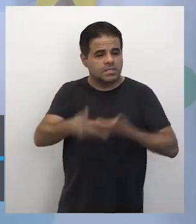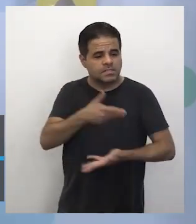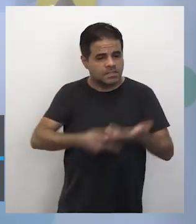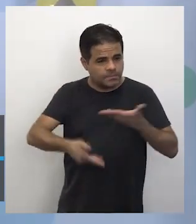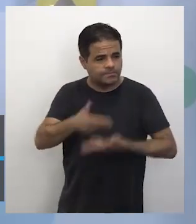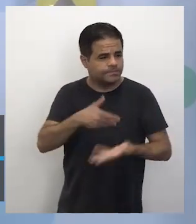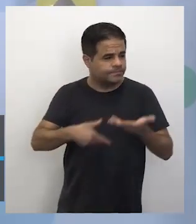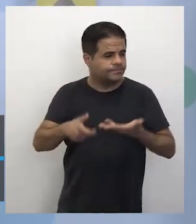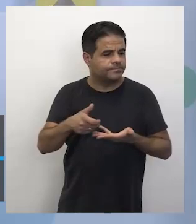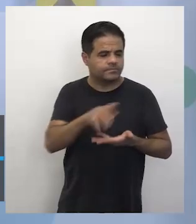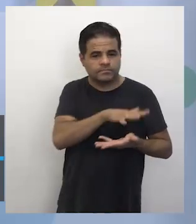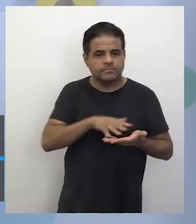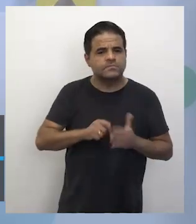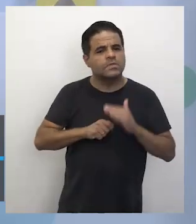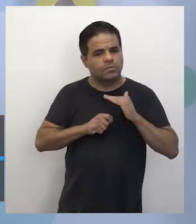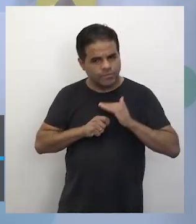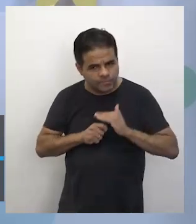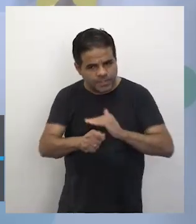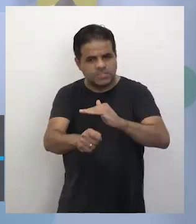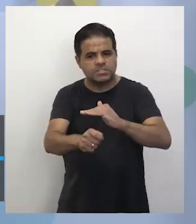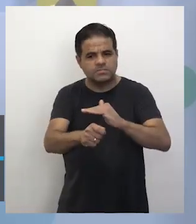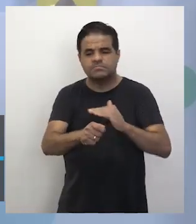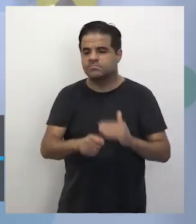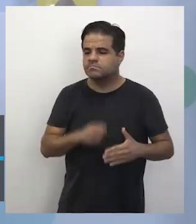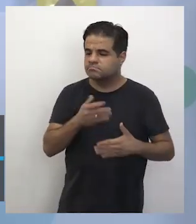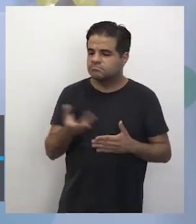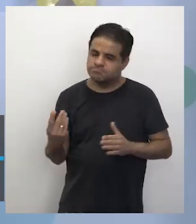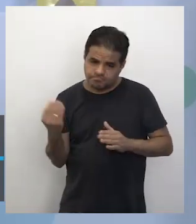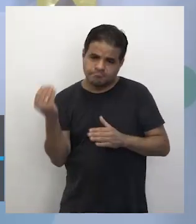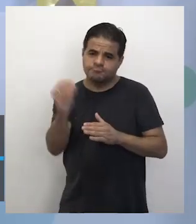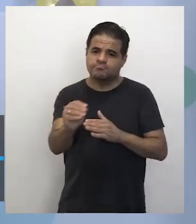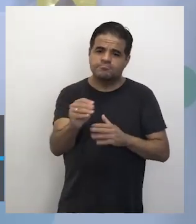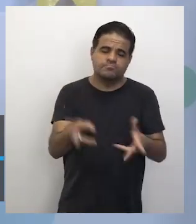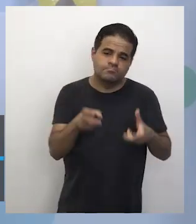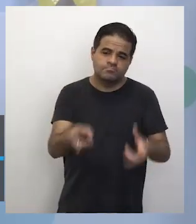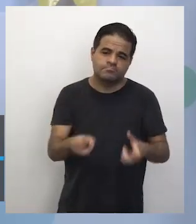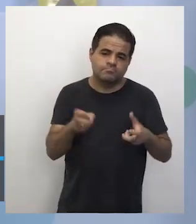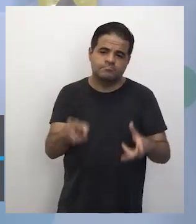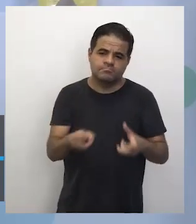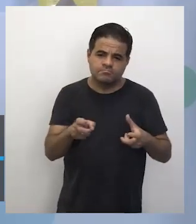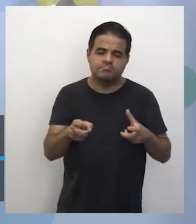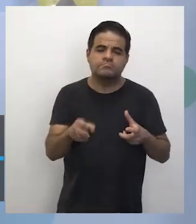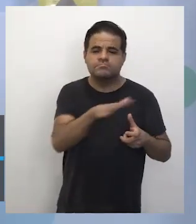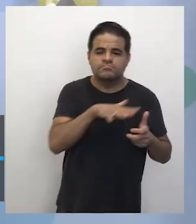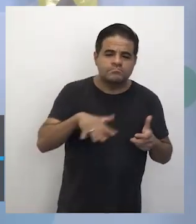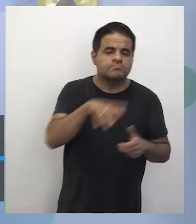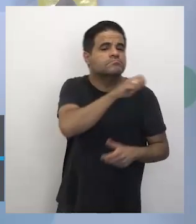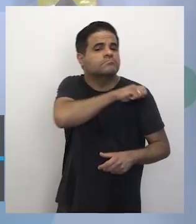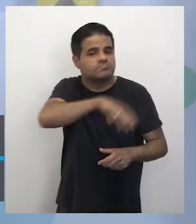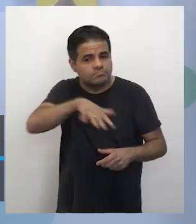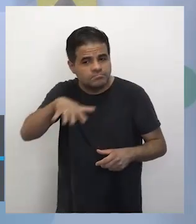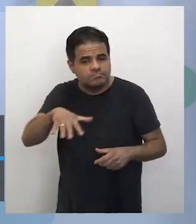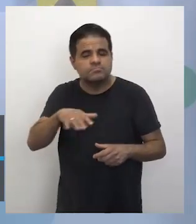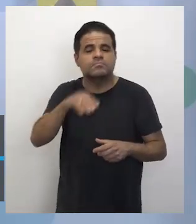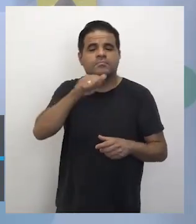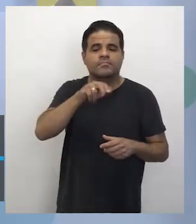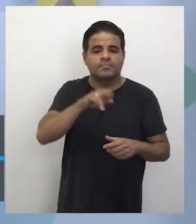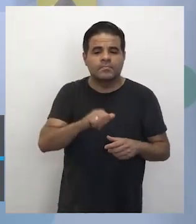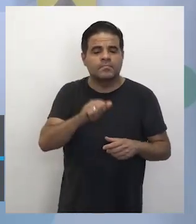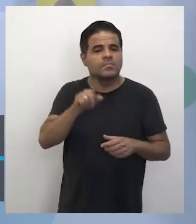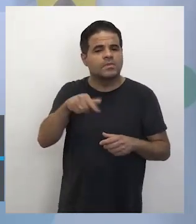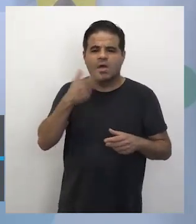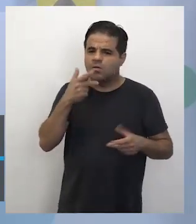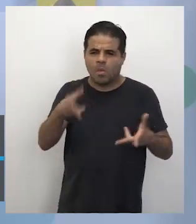ao investimento, né? Escola Carista também. Hidráulica consome muito. Os alunos do Alice Vilera também. Solar não é